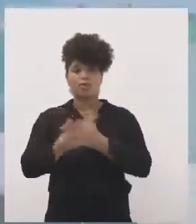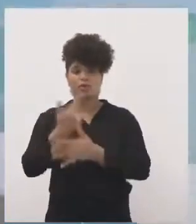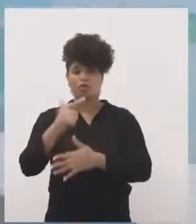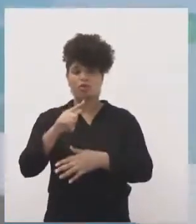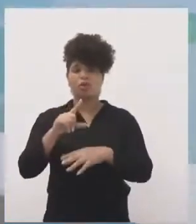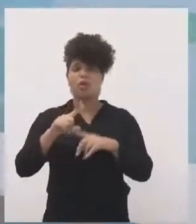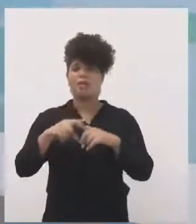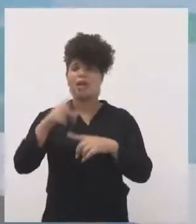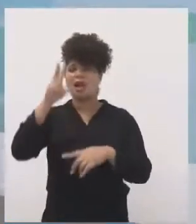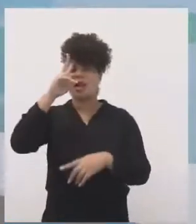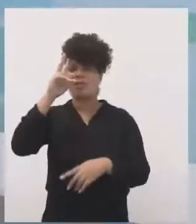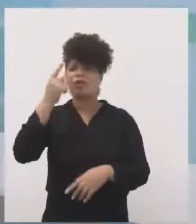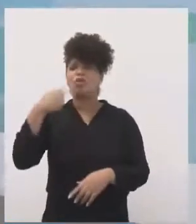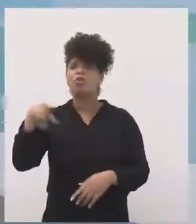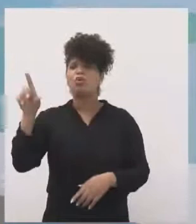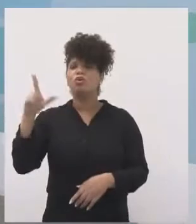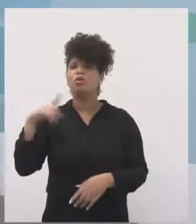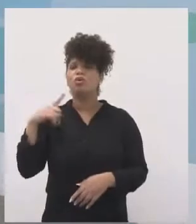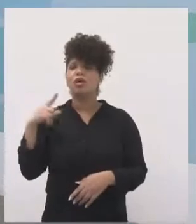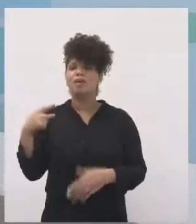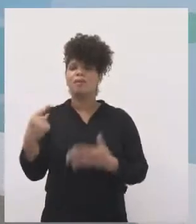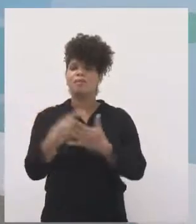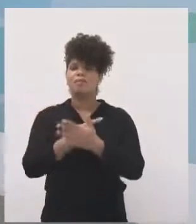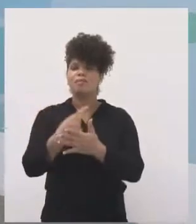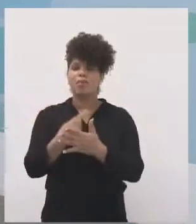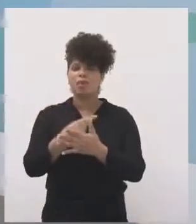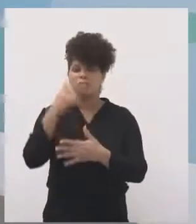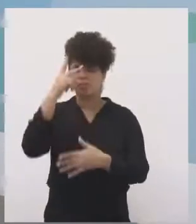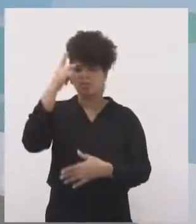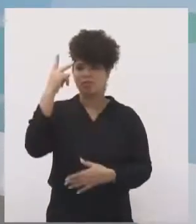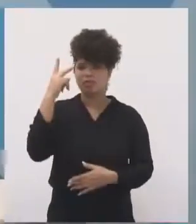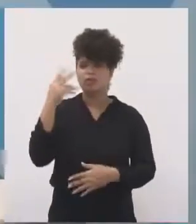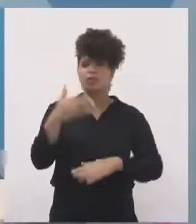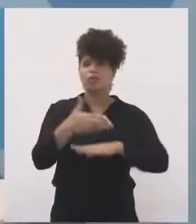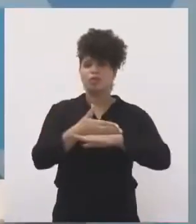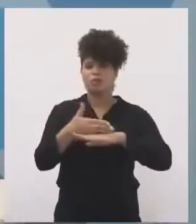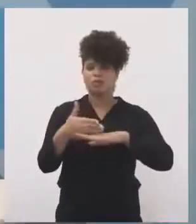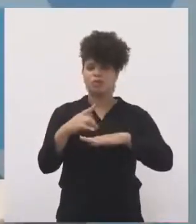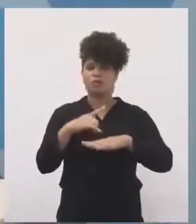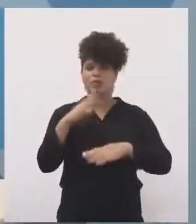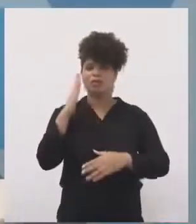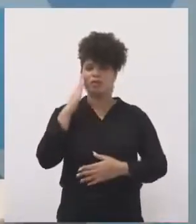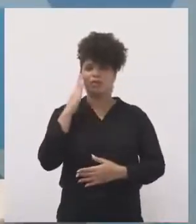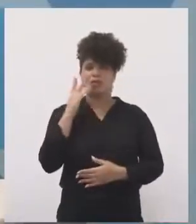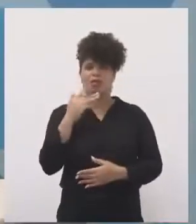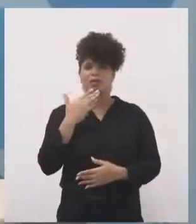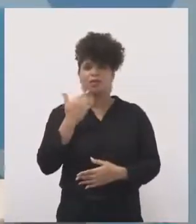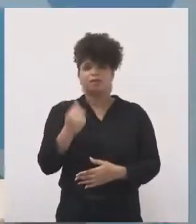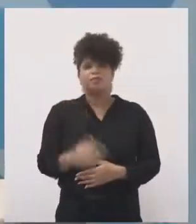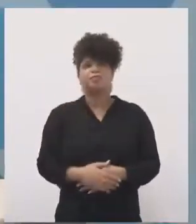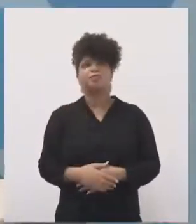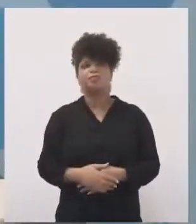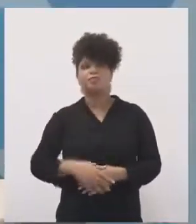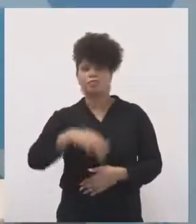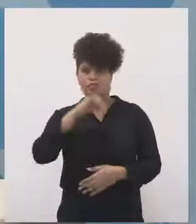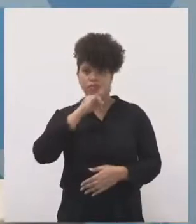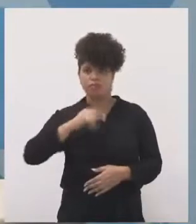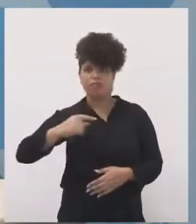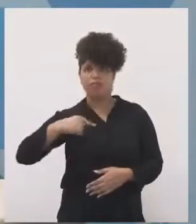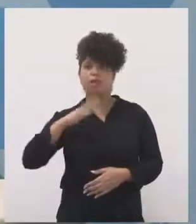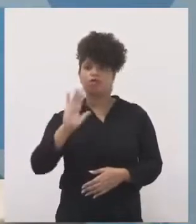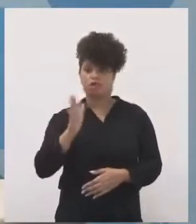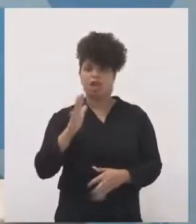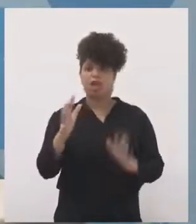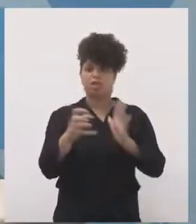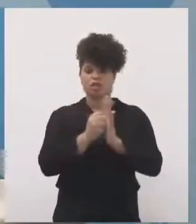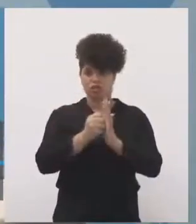da outra vez a gente já tinha recebido essa pergunta e as pessoas sempre perguntam com relação assim, eu já, por exemplo, eu já sou